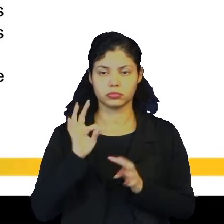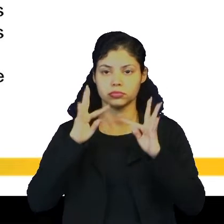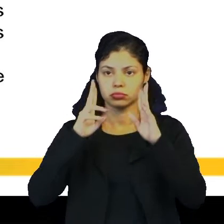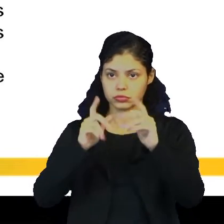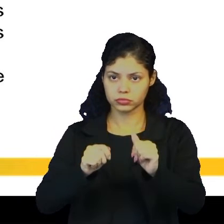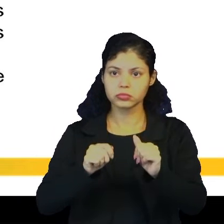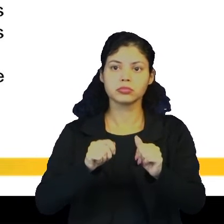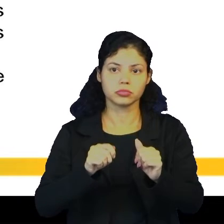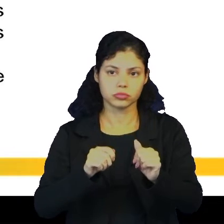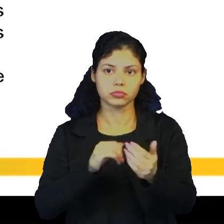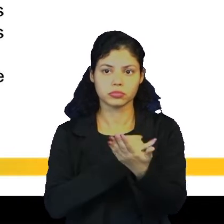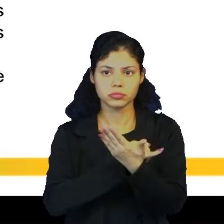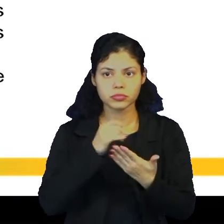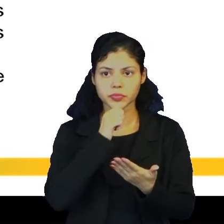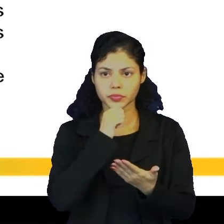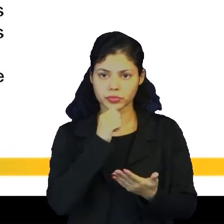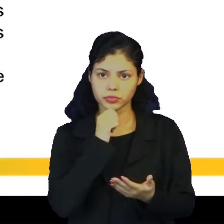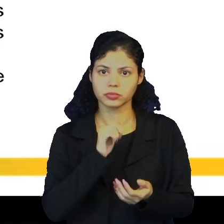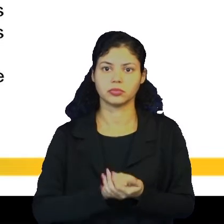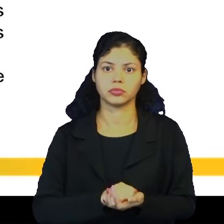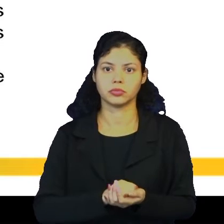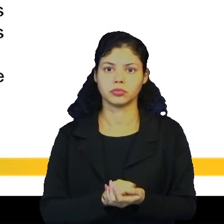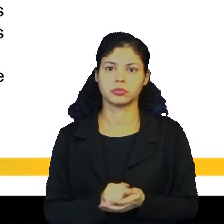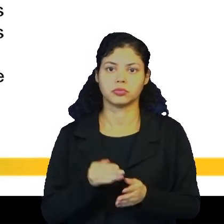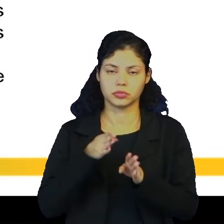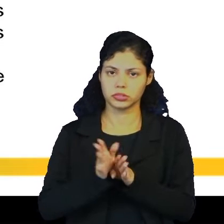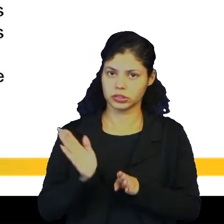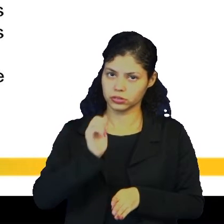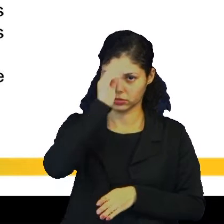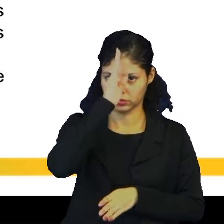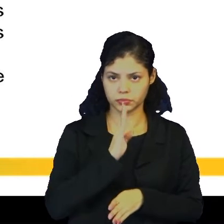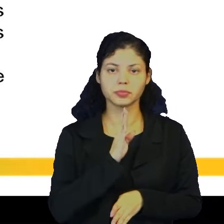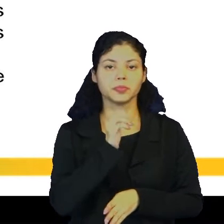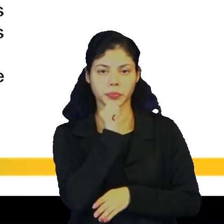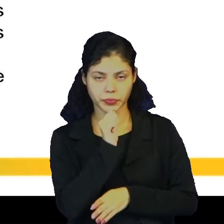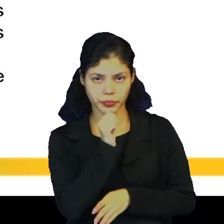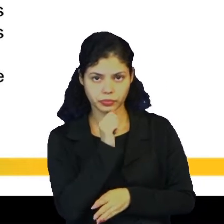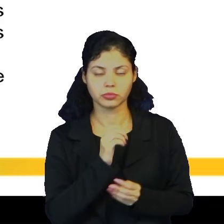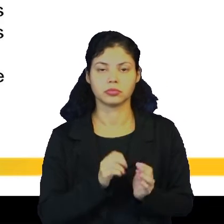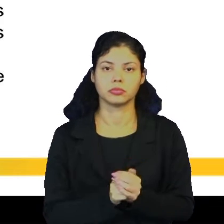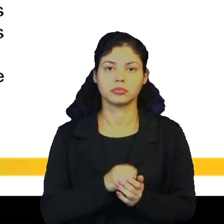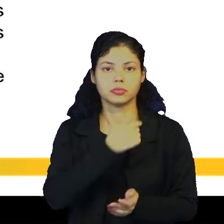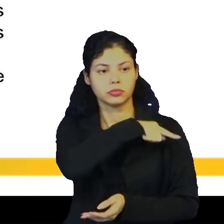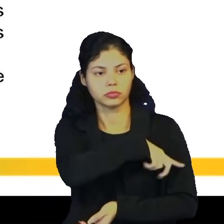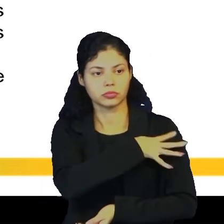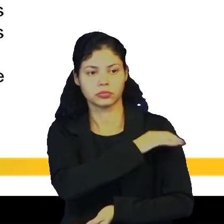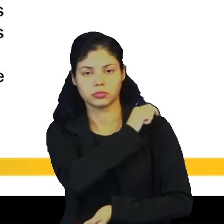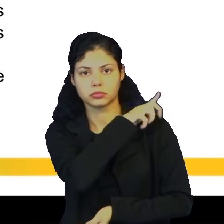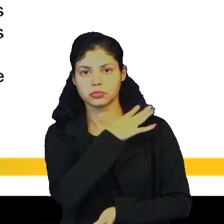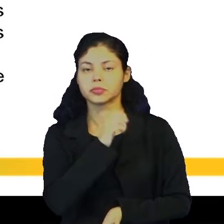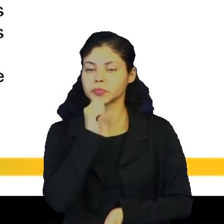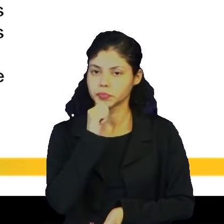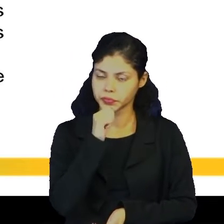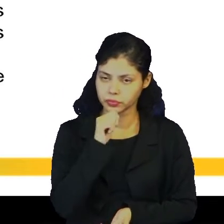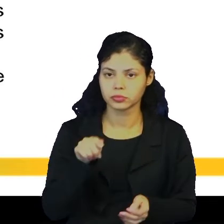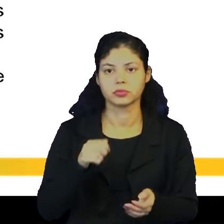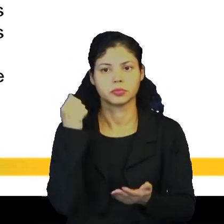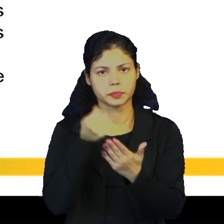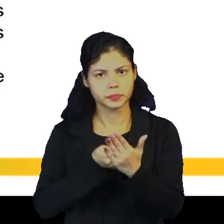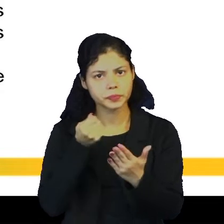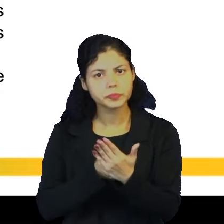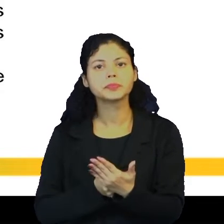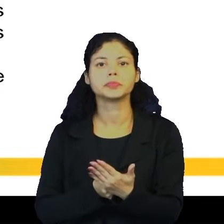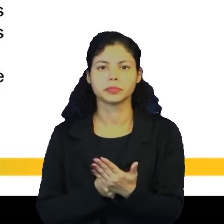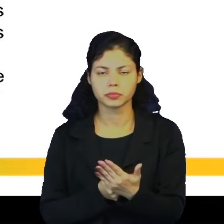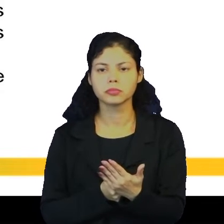direito à instrução, né? A instrução será gratuita, pelo menos nos graus elementares e fundamentais. A instrução elementar será